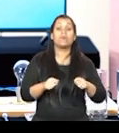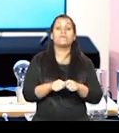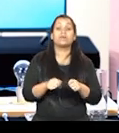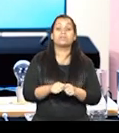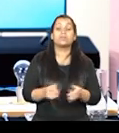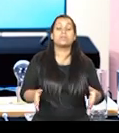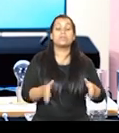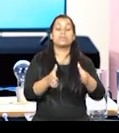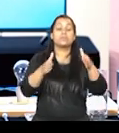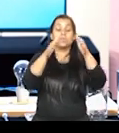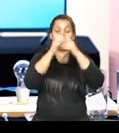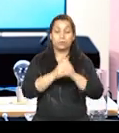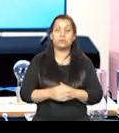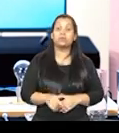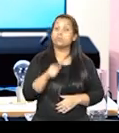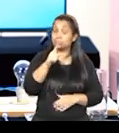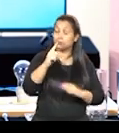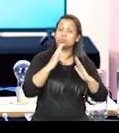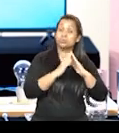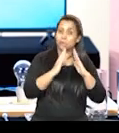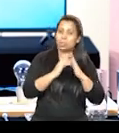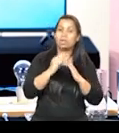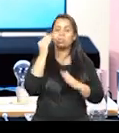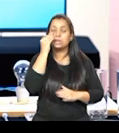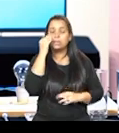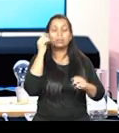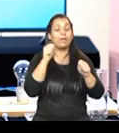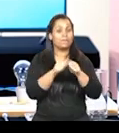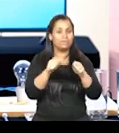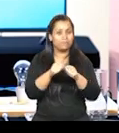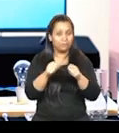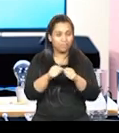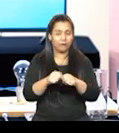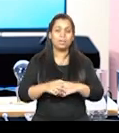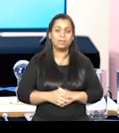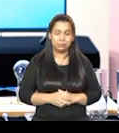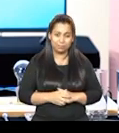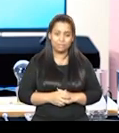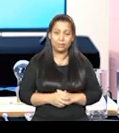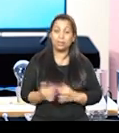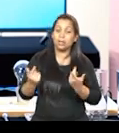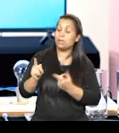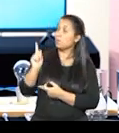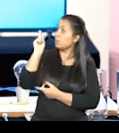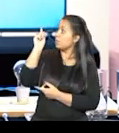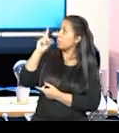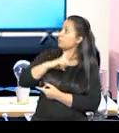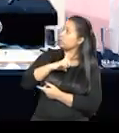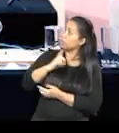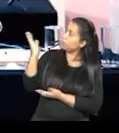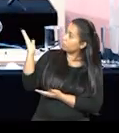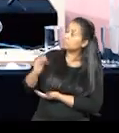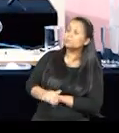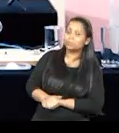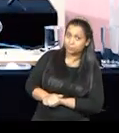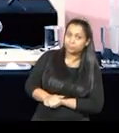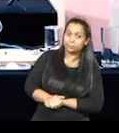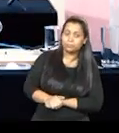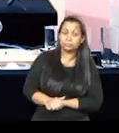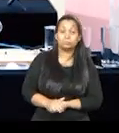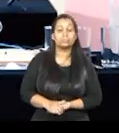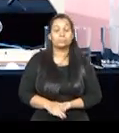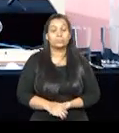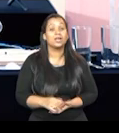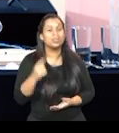torre. Eu desafio você aí de casa a tentar fazer uma torre maior que a minha, igual a que nós temos ali.